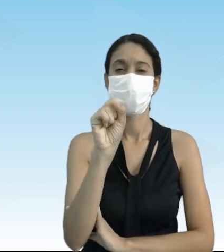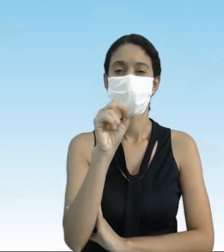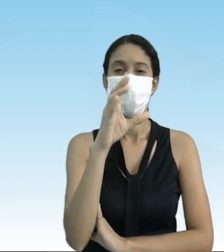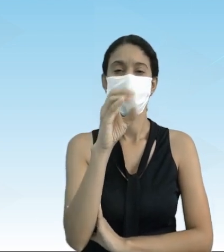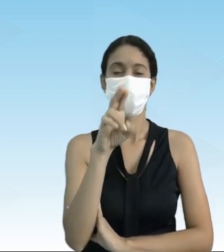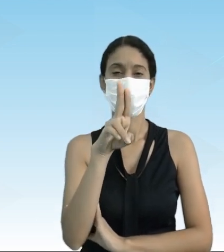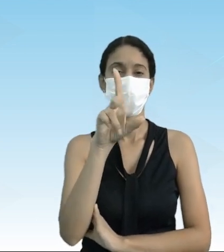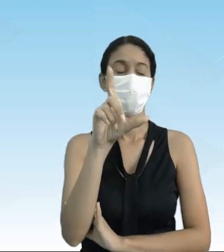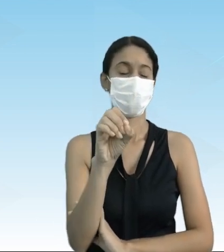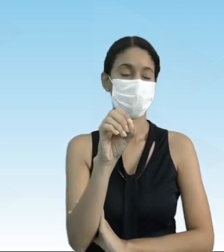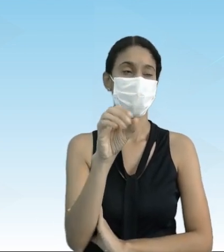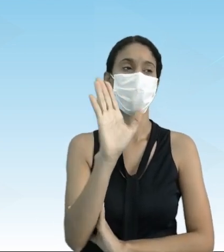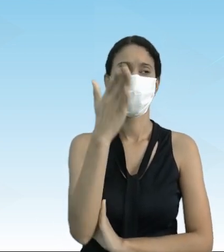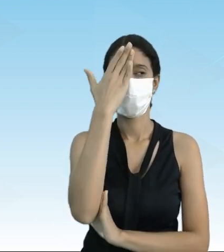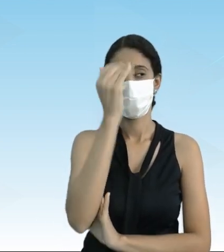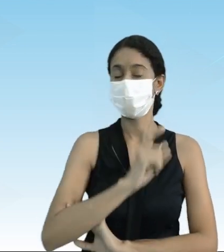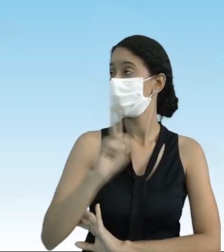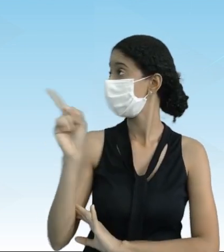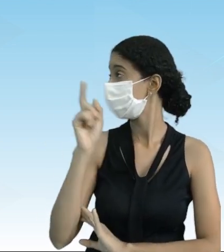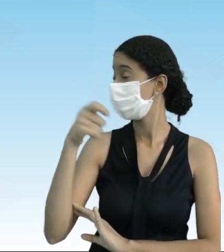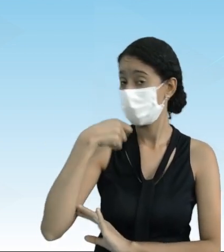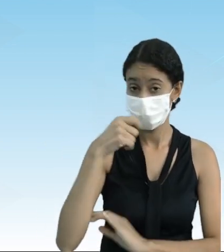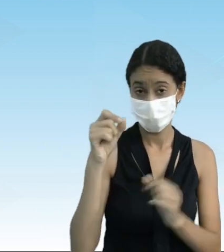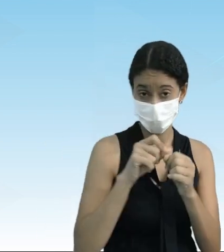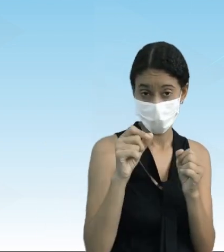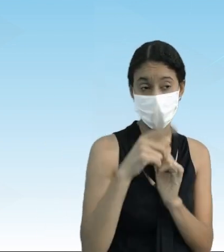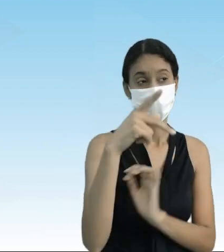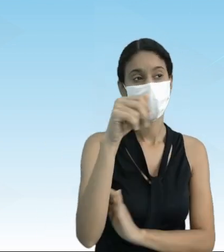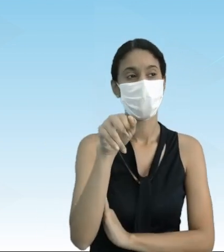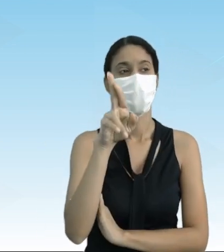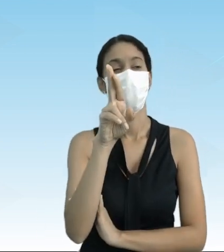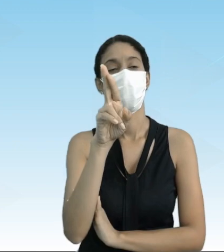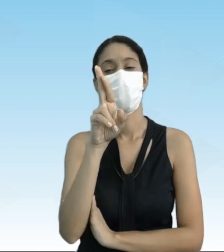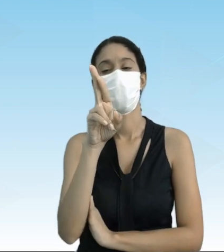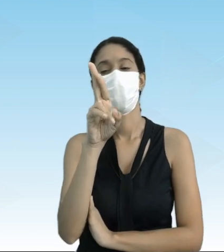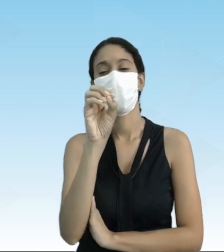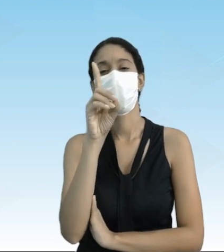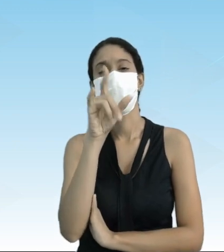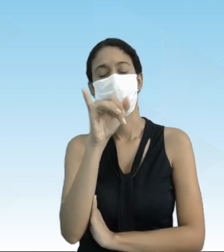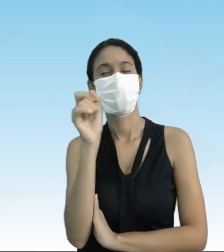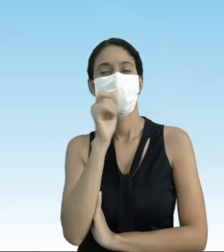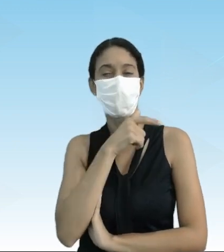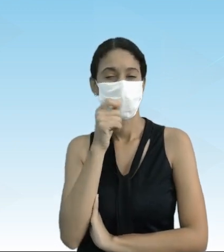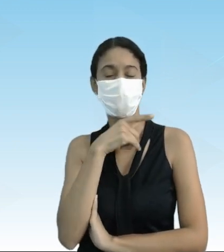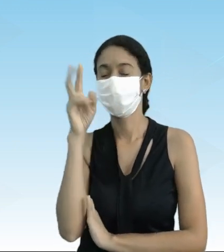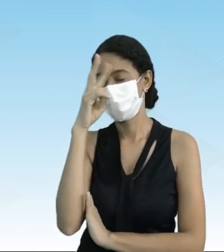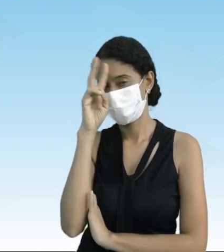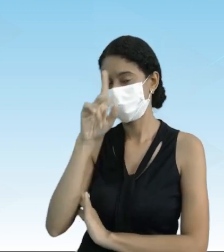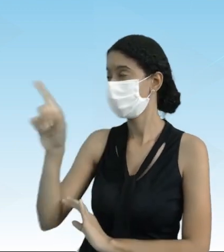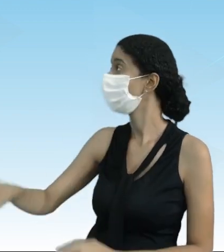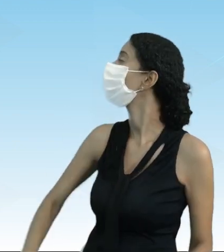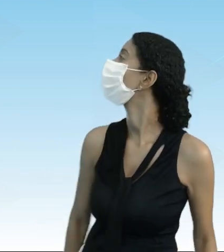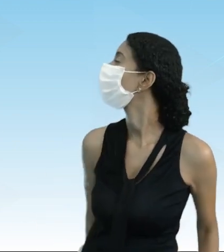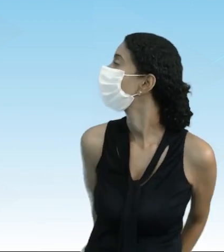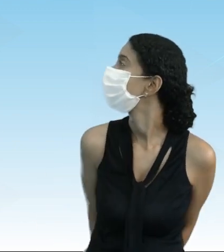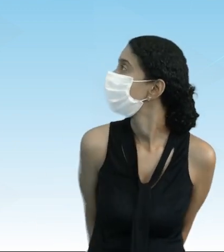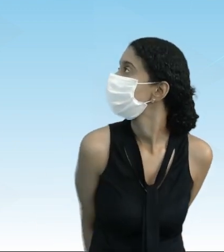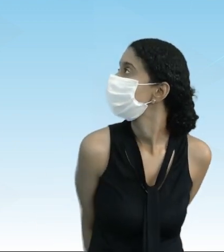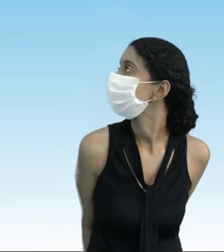não é obrigado a aceitar. Então, a paródia é quando nós não aceitamos, ridicularizamos o humor. Nós encontramos